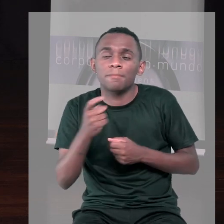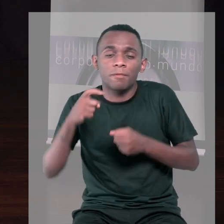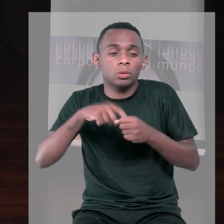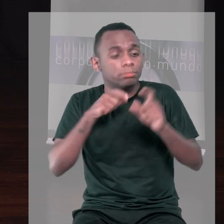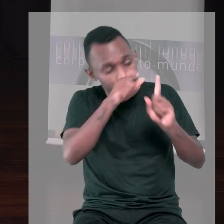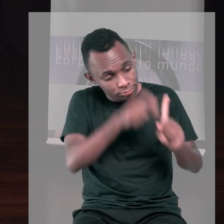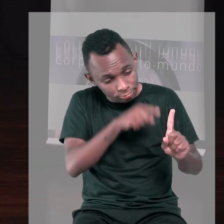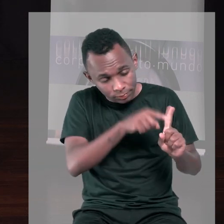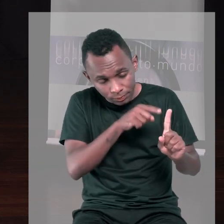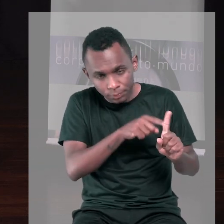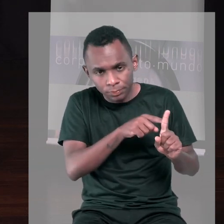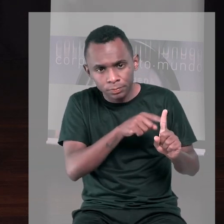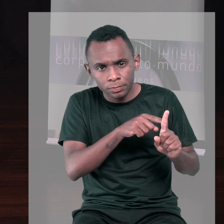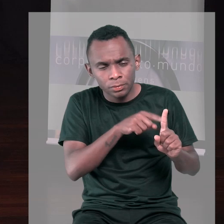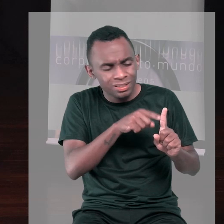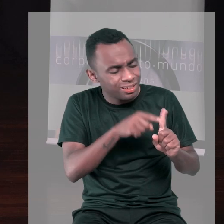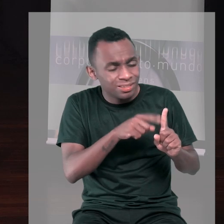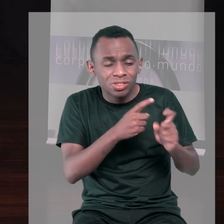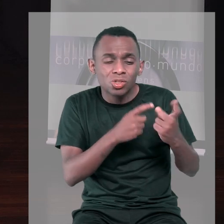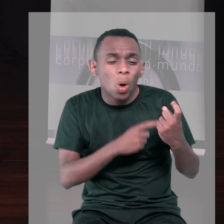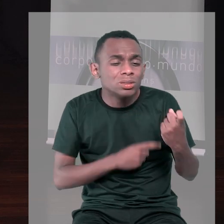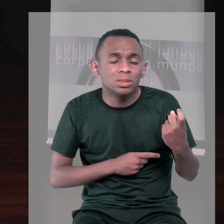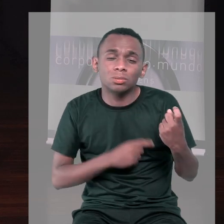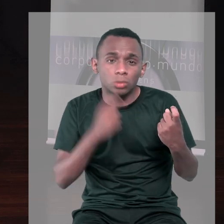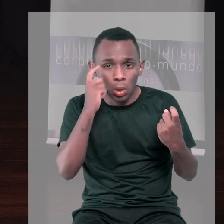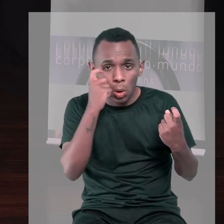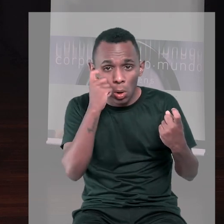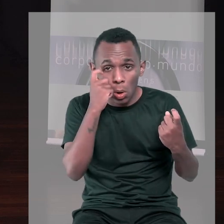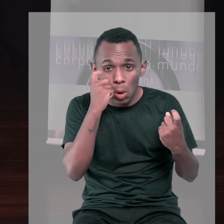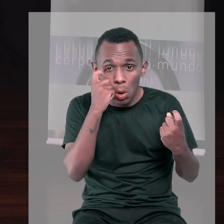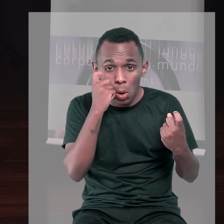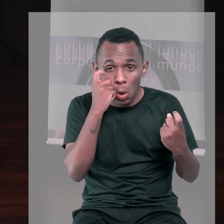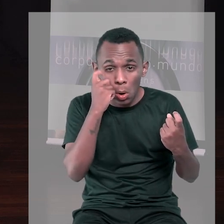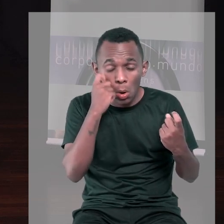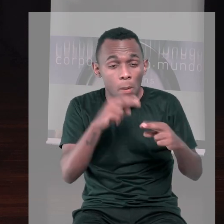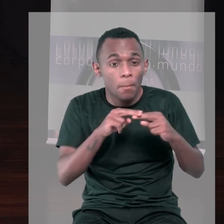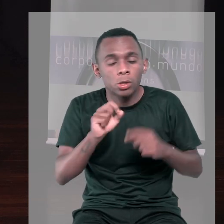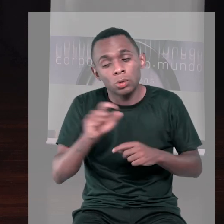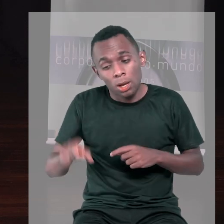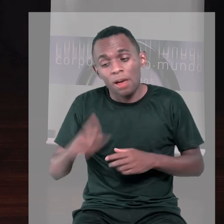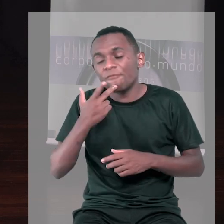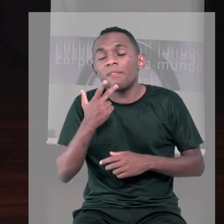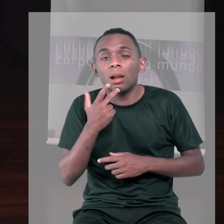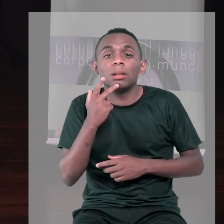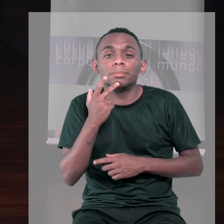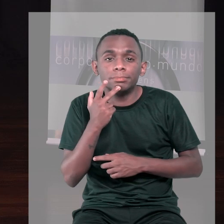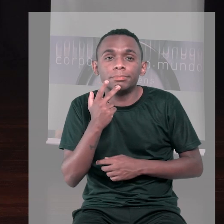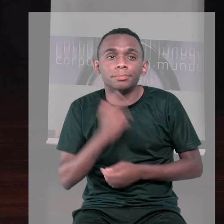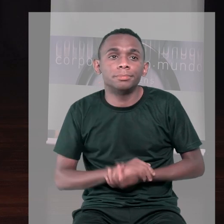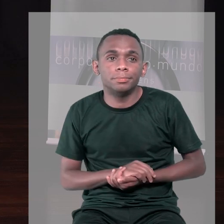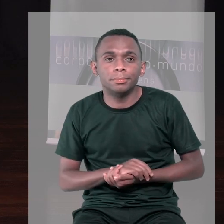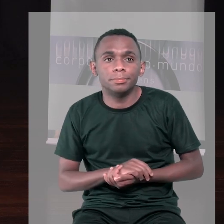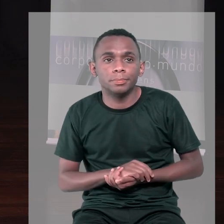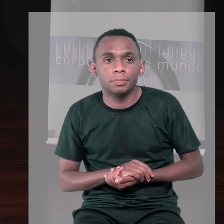havia aberto mão de sua capacidade de refletir sobre o mundo e sobre aquilo